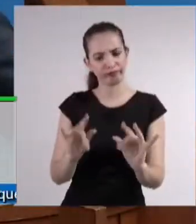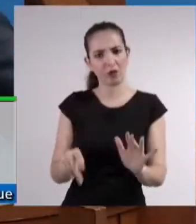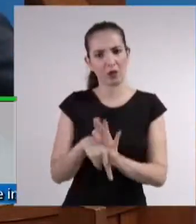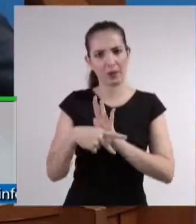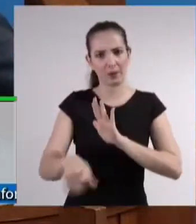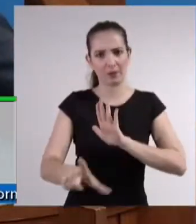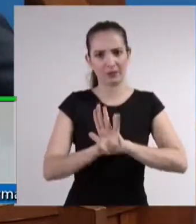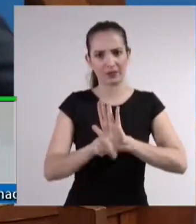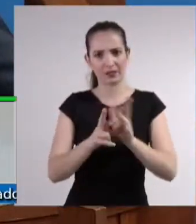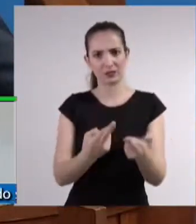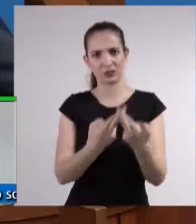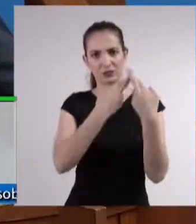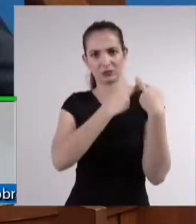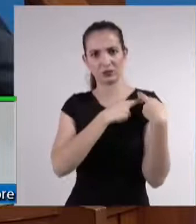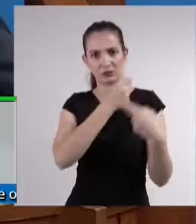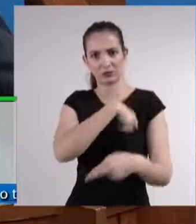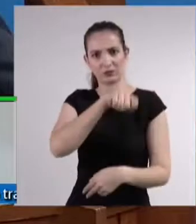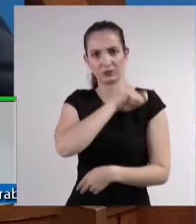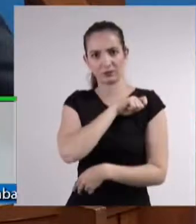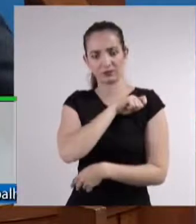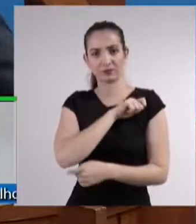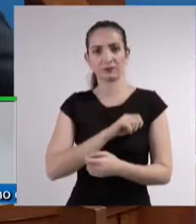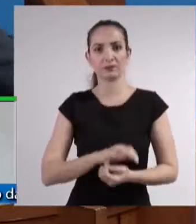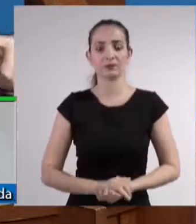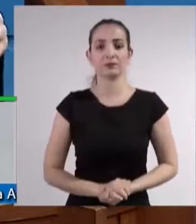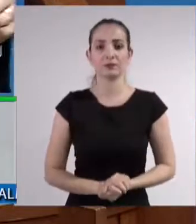de Responsabilidade Fiscal.